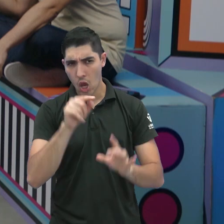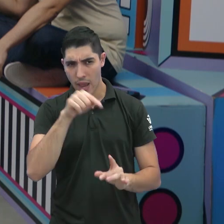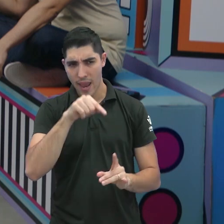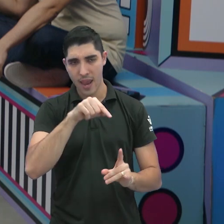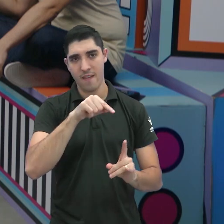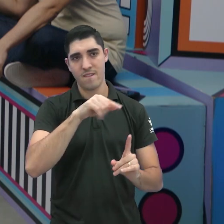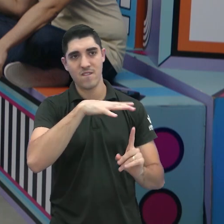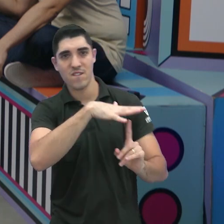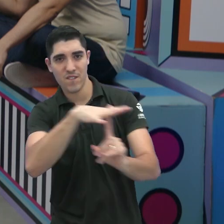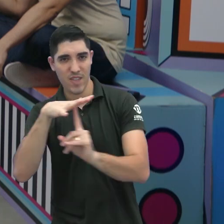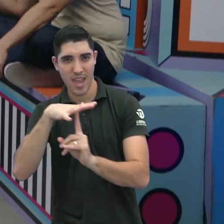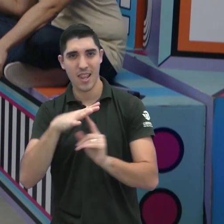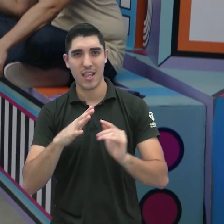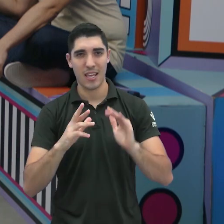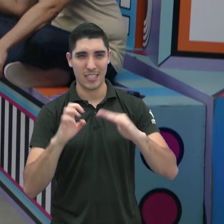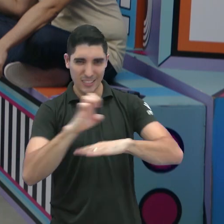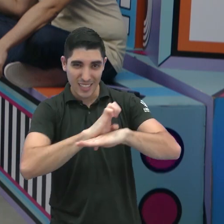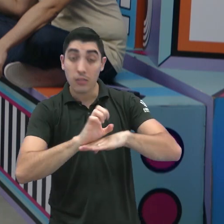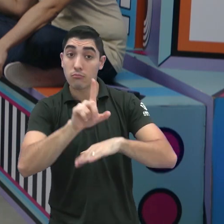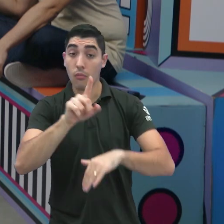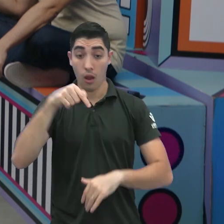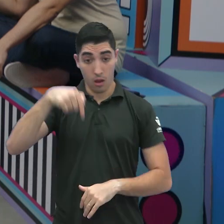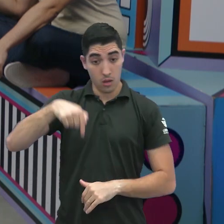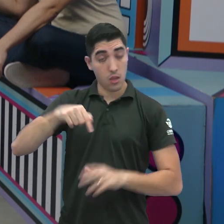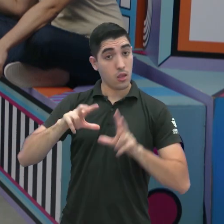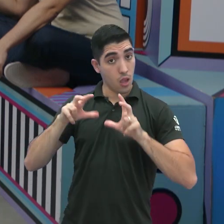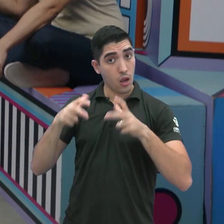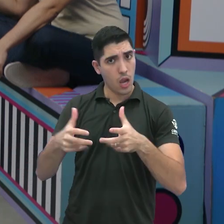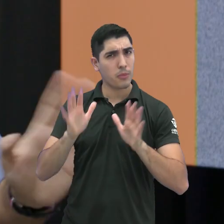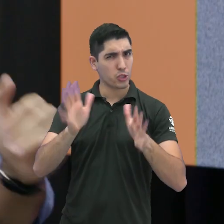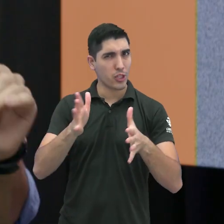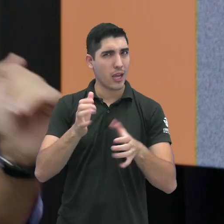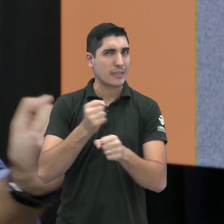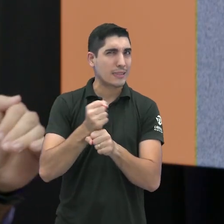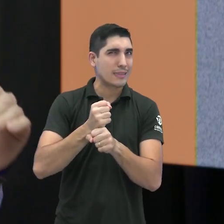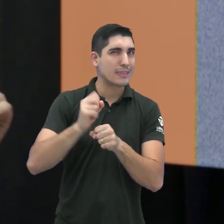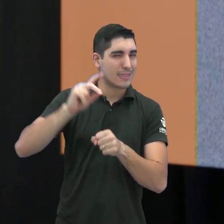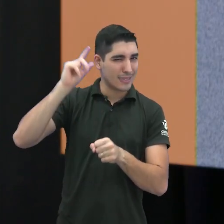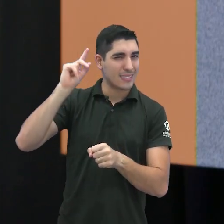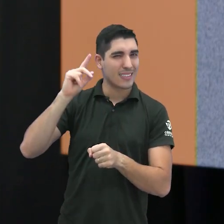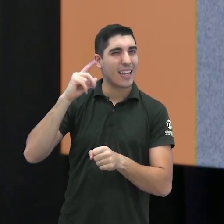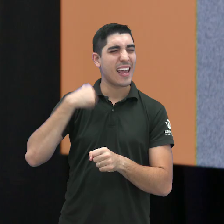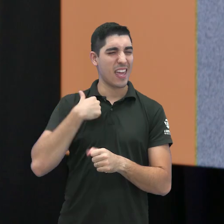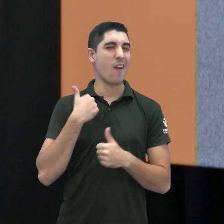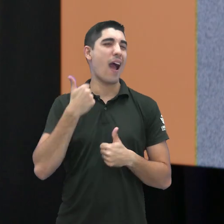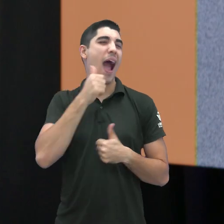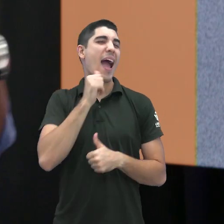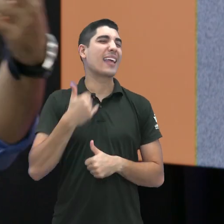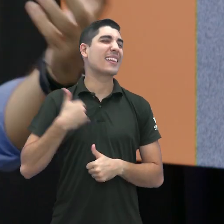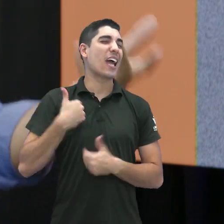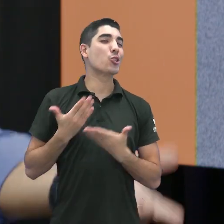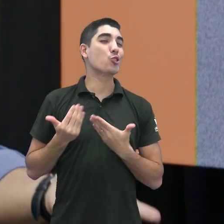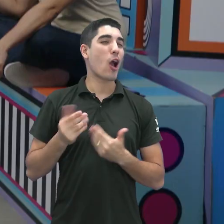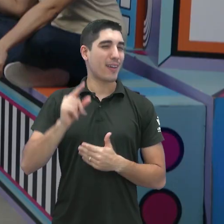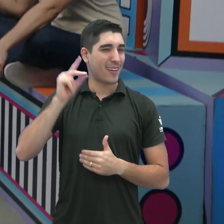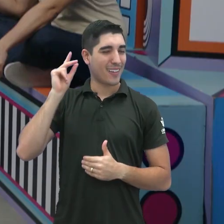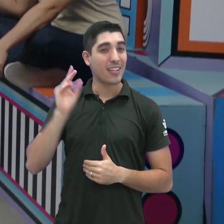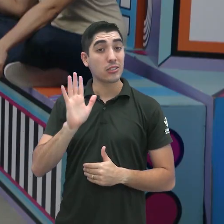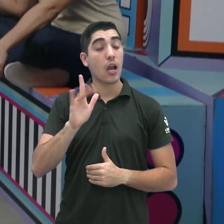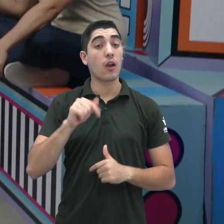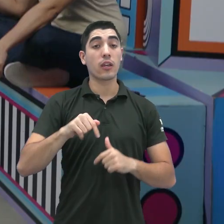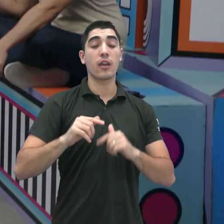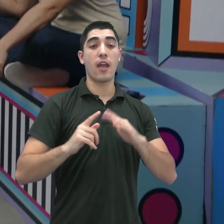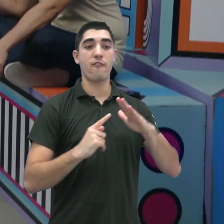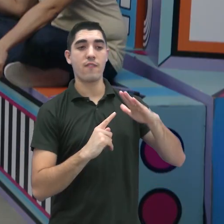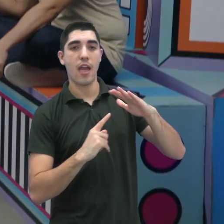mas a Câmara, inclusive, participou. Já tem alguns anos, não vou revelar quanto tempo, eu estava novinho, de uma feira de